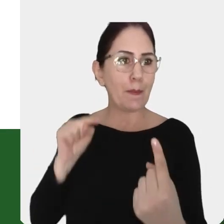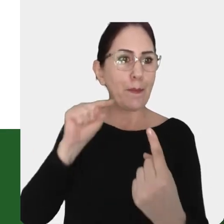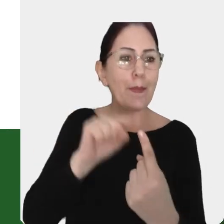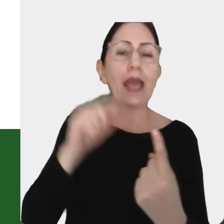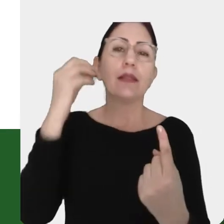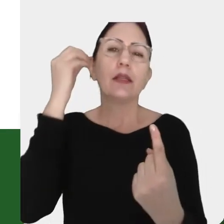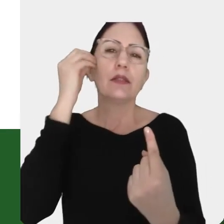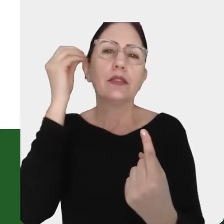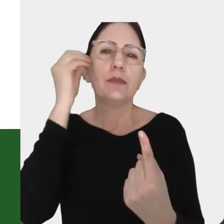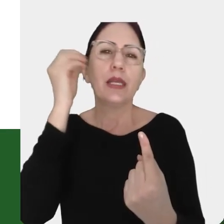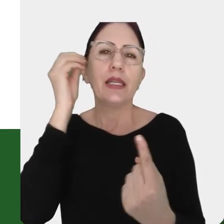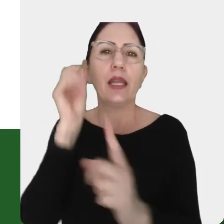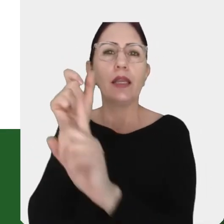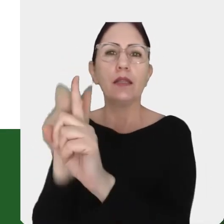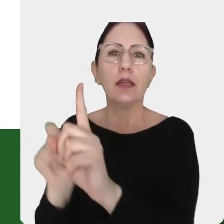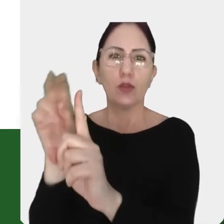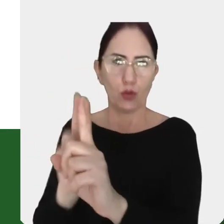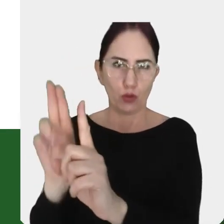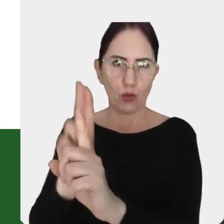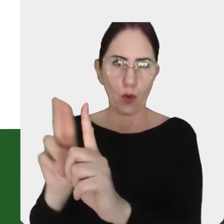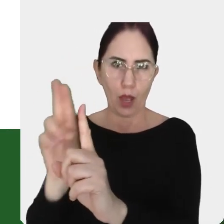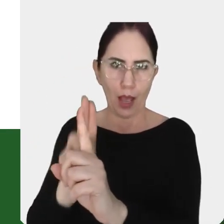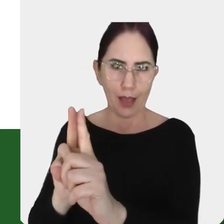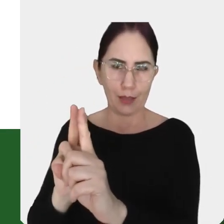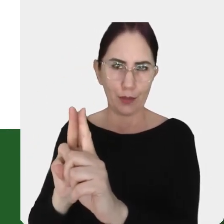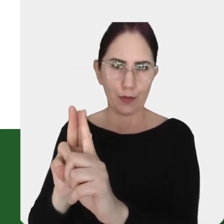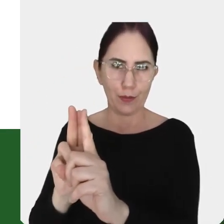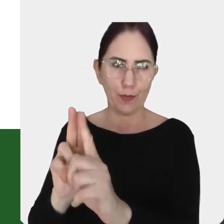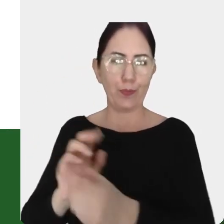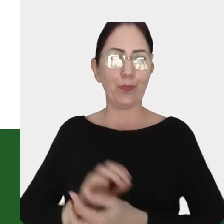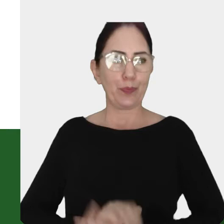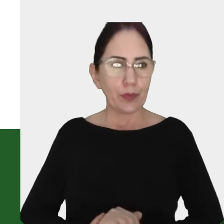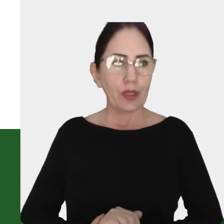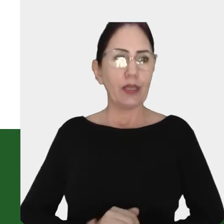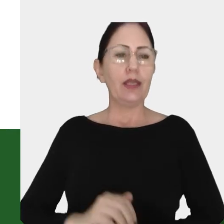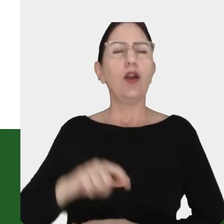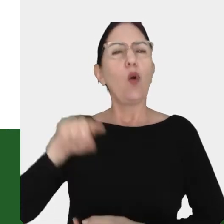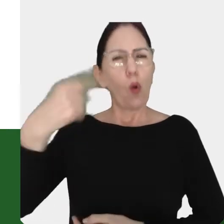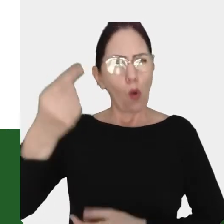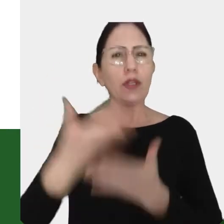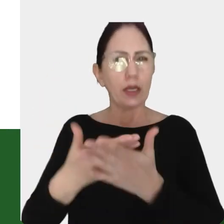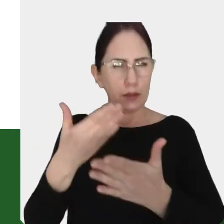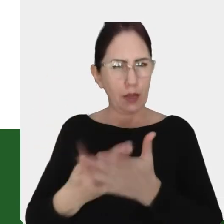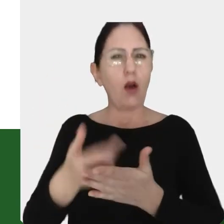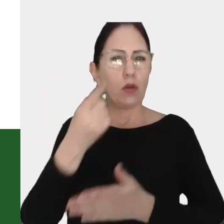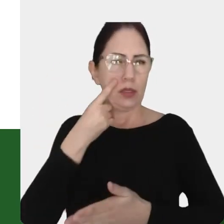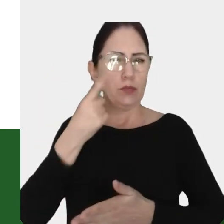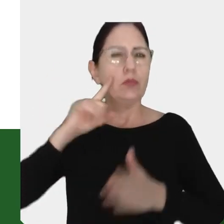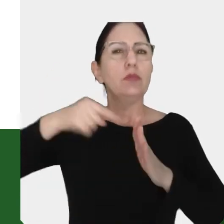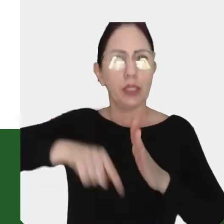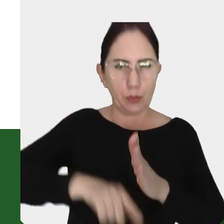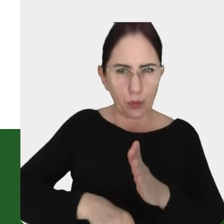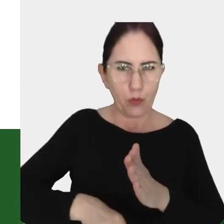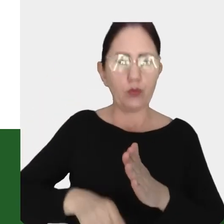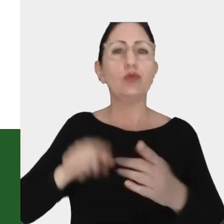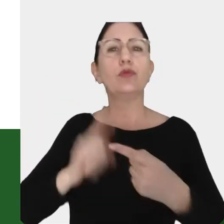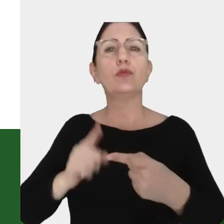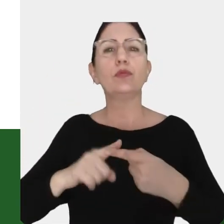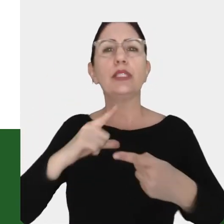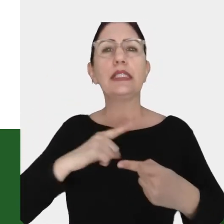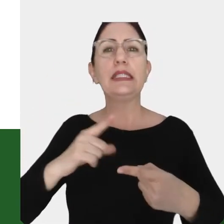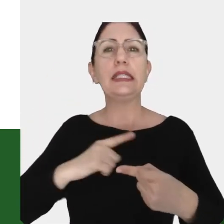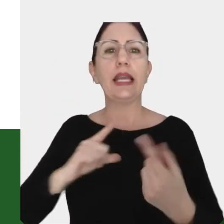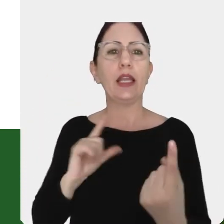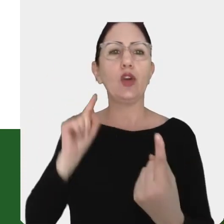ver numa outra aula aí, sobre usabilidade e experiência do usuário, que a gente vai ter